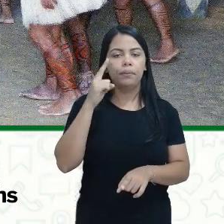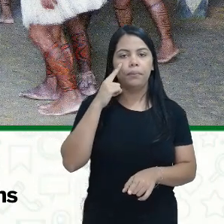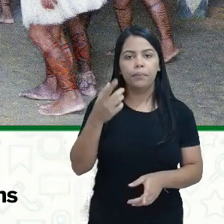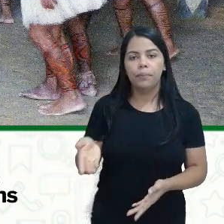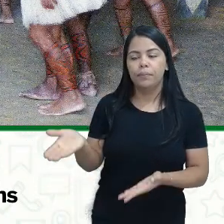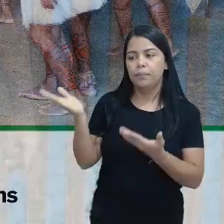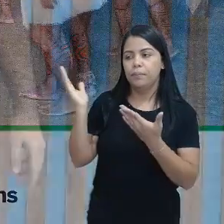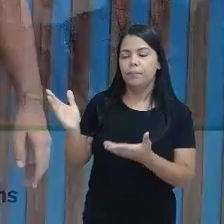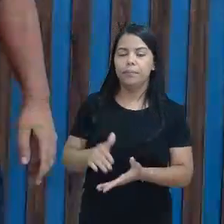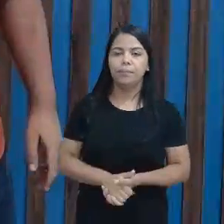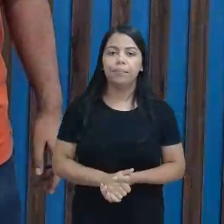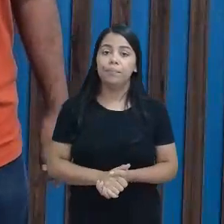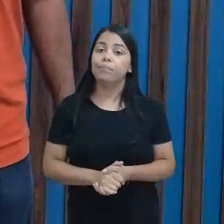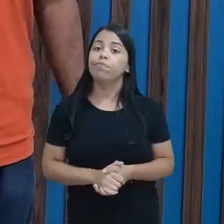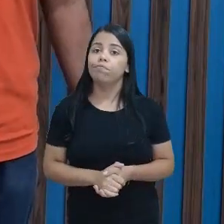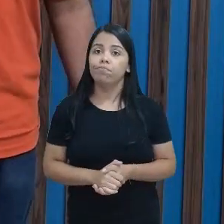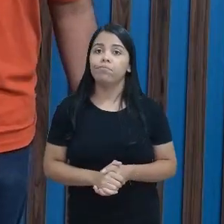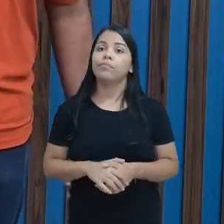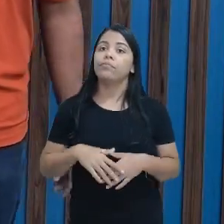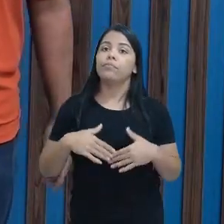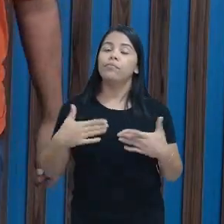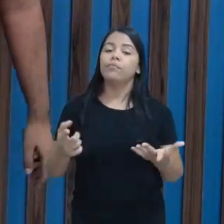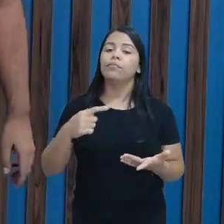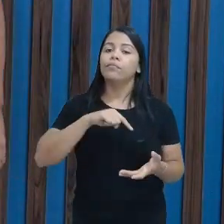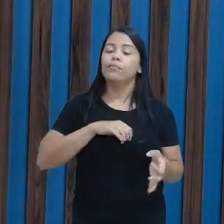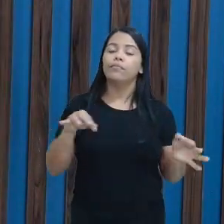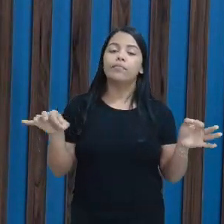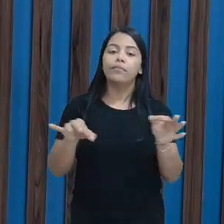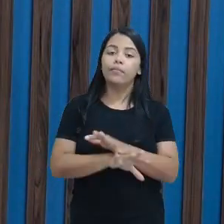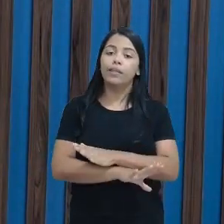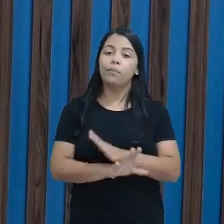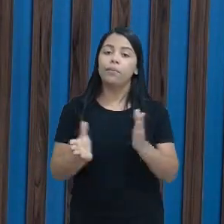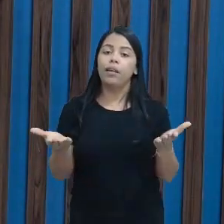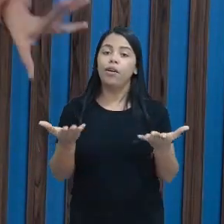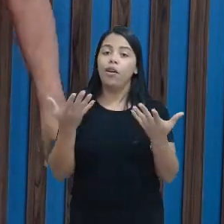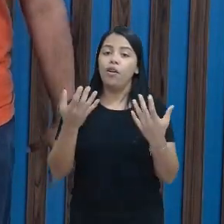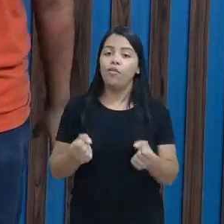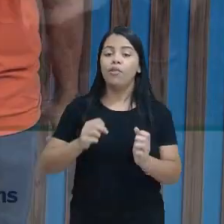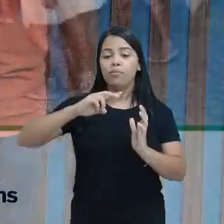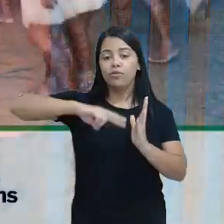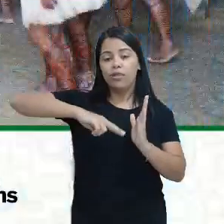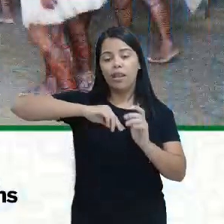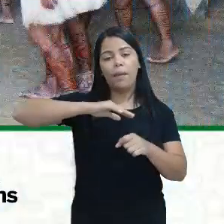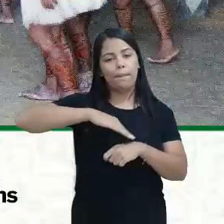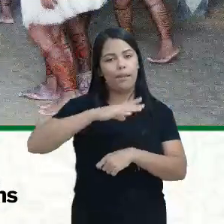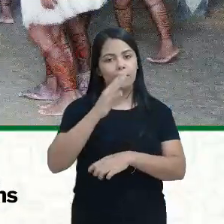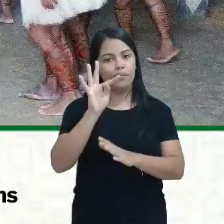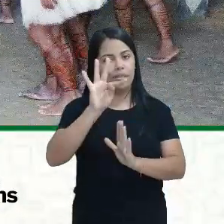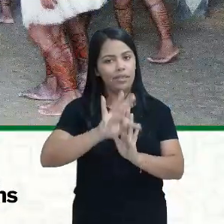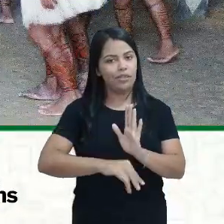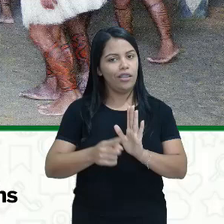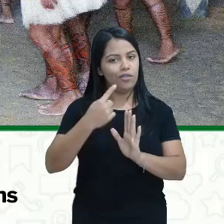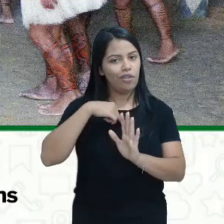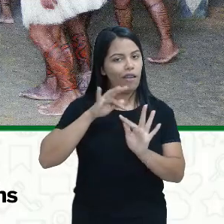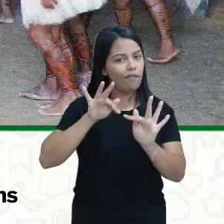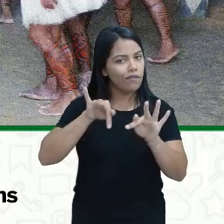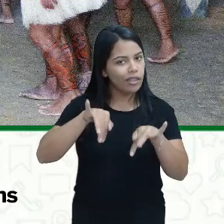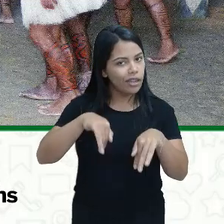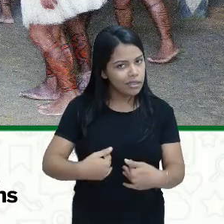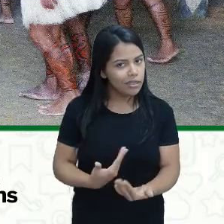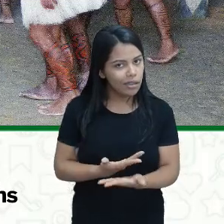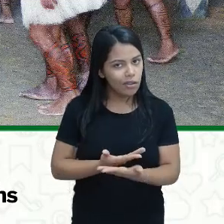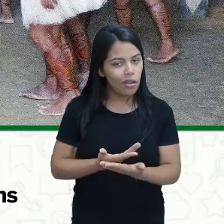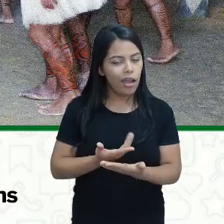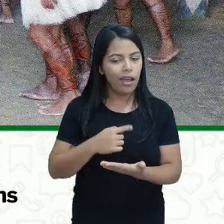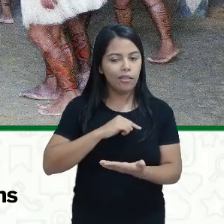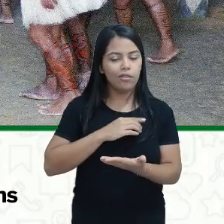da Penha. Saiu, não foi? Para encerrar aqui, Devinho, lê junto comigo mais uma citação que já é encerrando a nossa